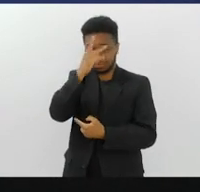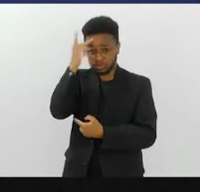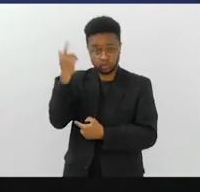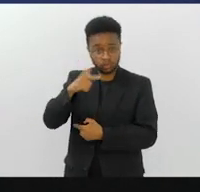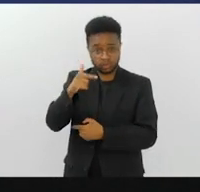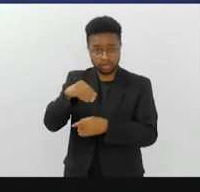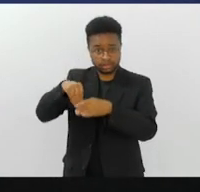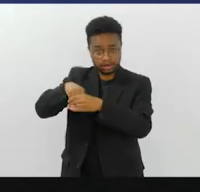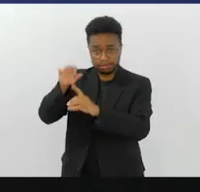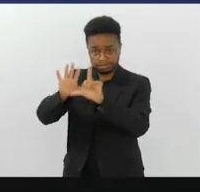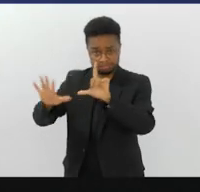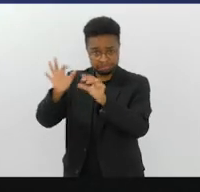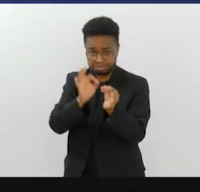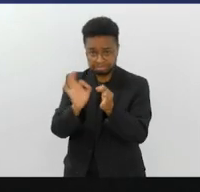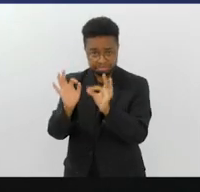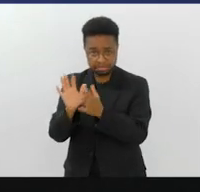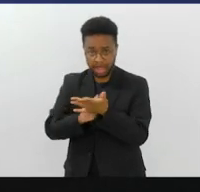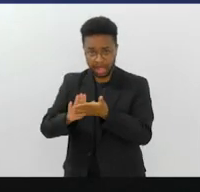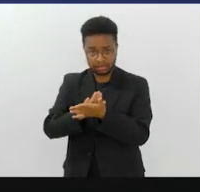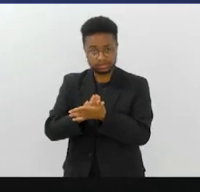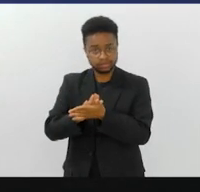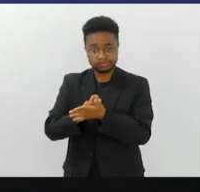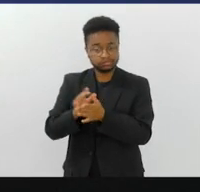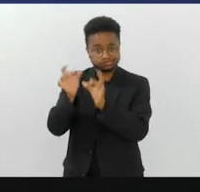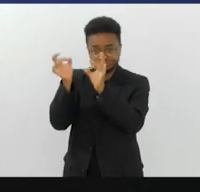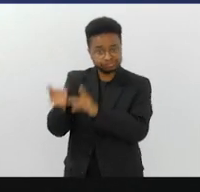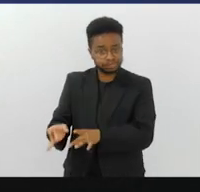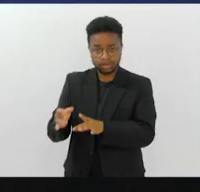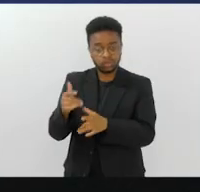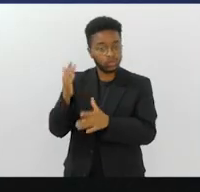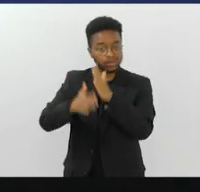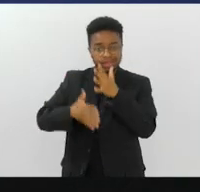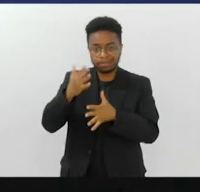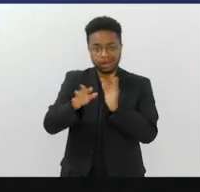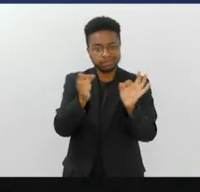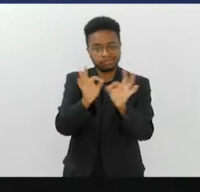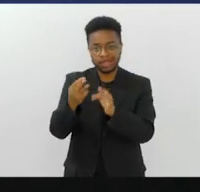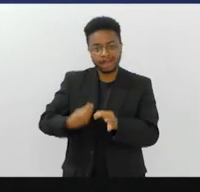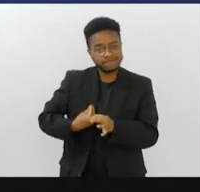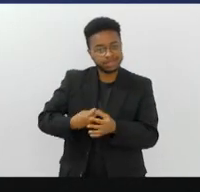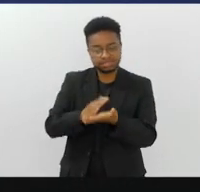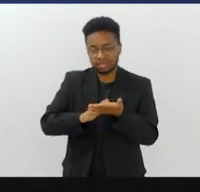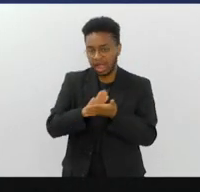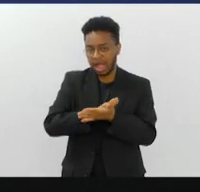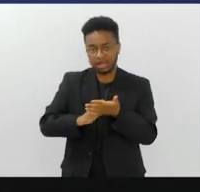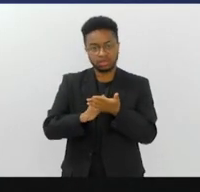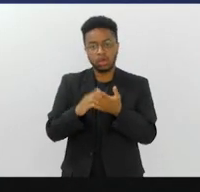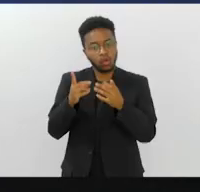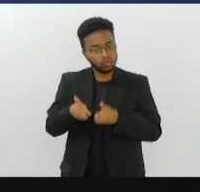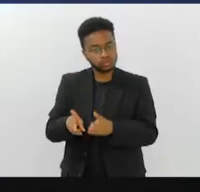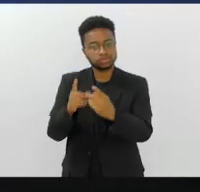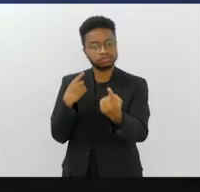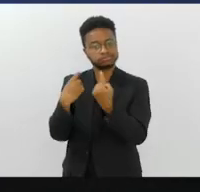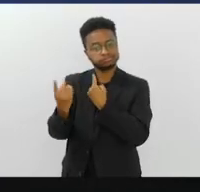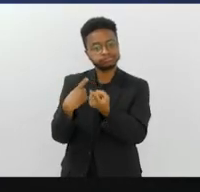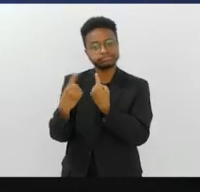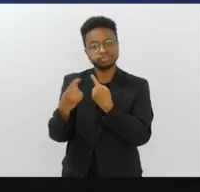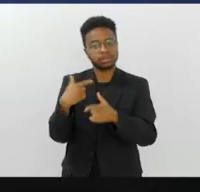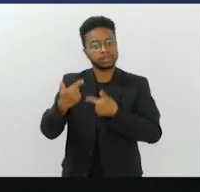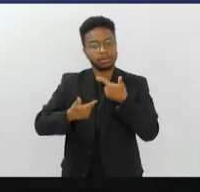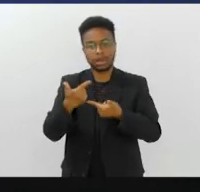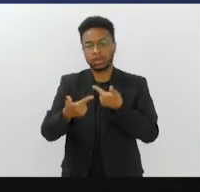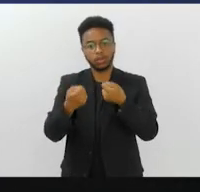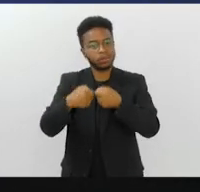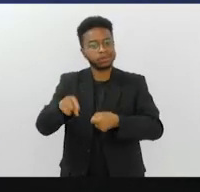prisão ela simplesmente descarta não atrapalha o cidadão ele continua o seu ir e vir pro seu trabalho policial não precisou